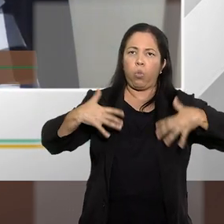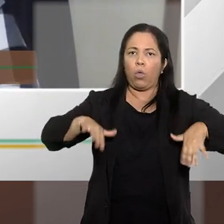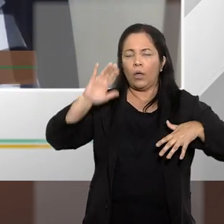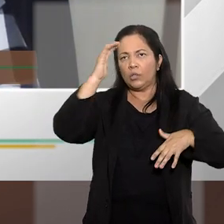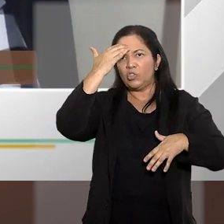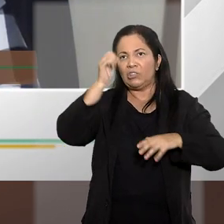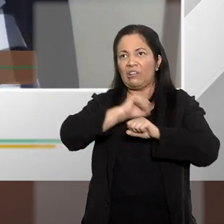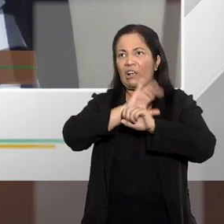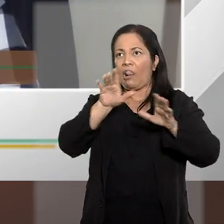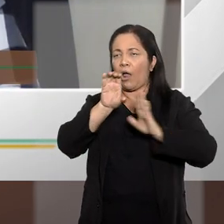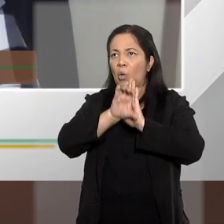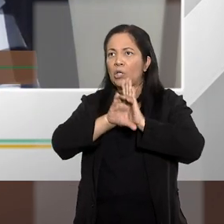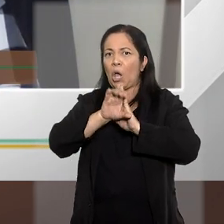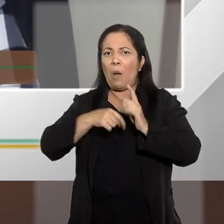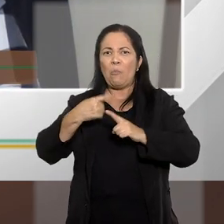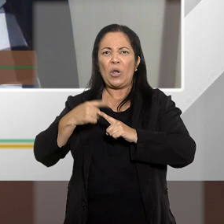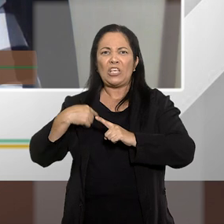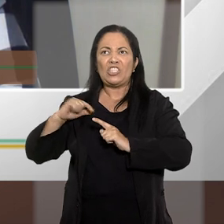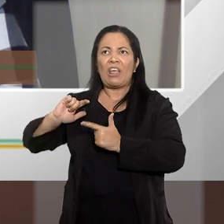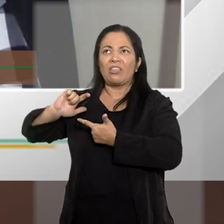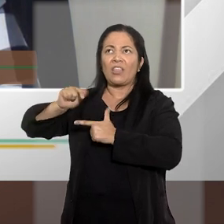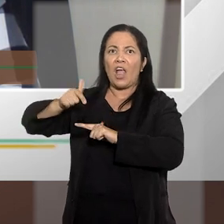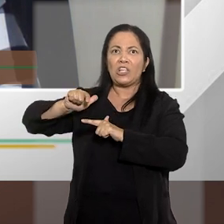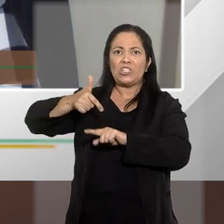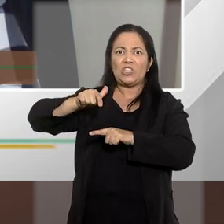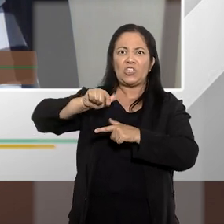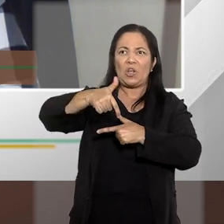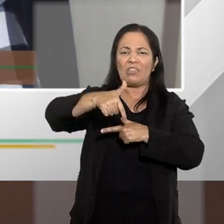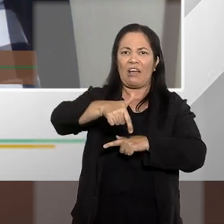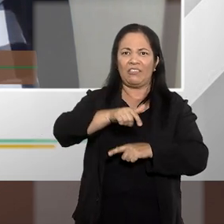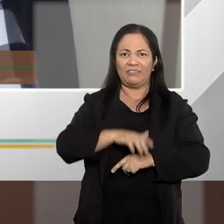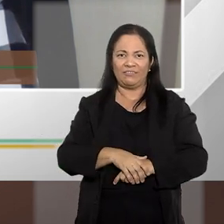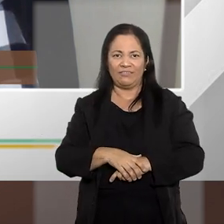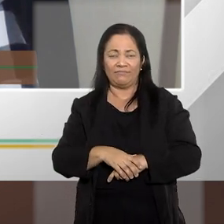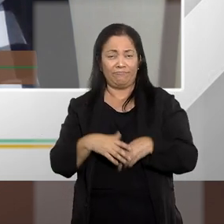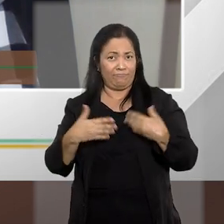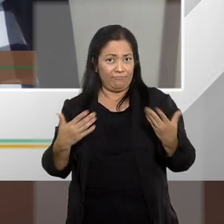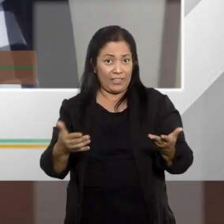vivido muito conservadora, muito moralista, né? Se a gente pegar